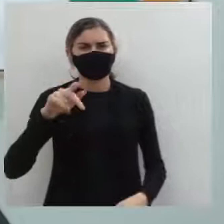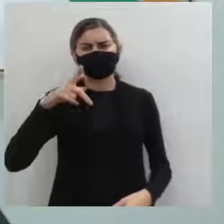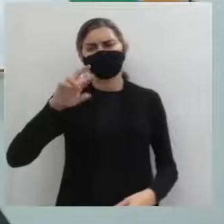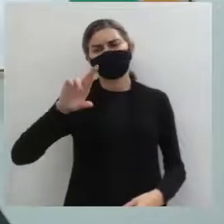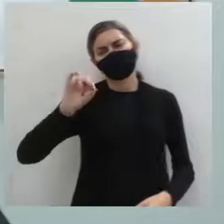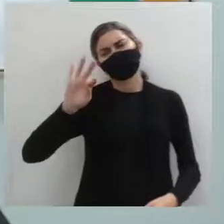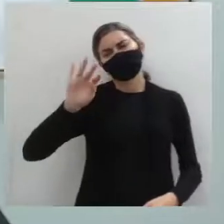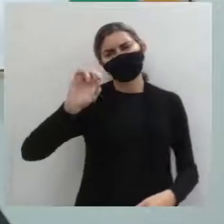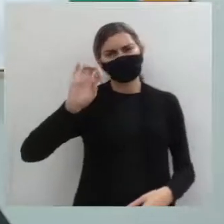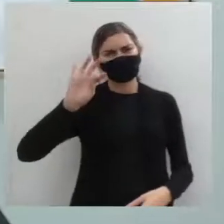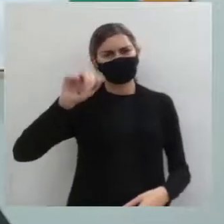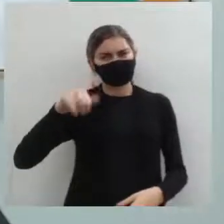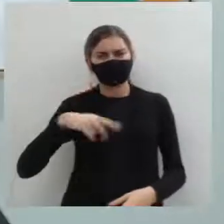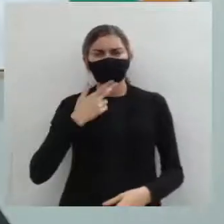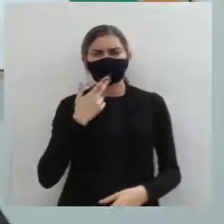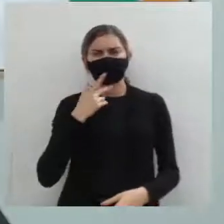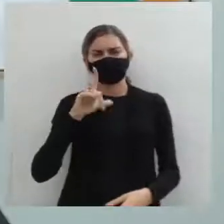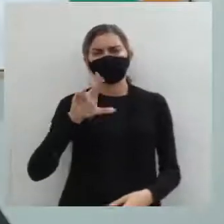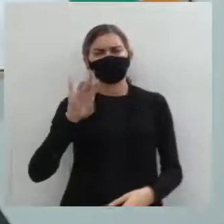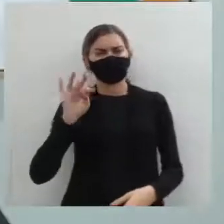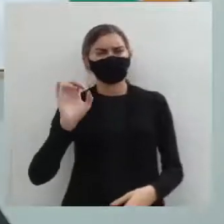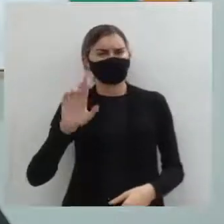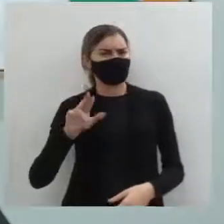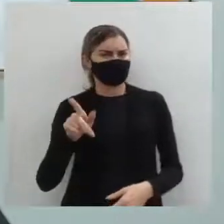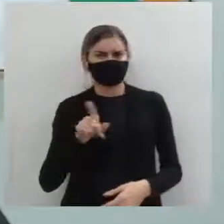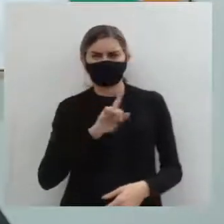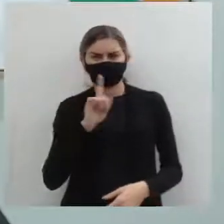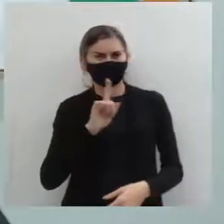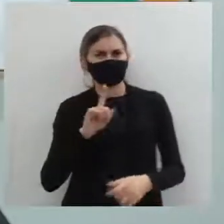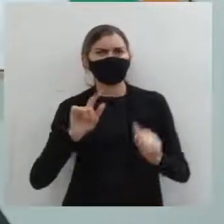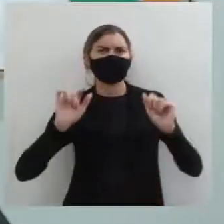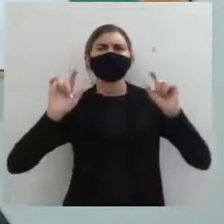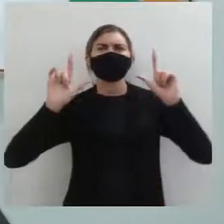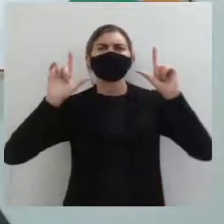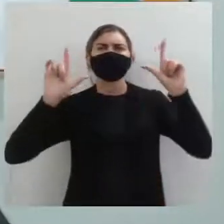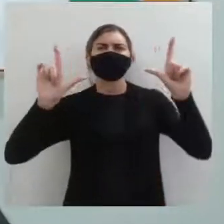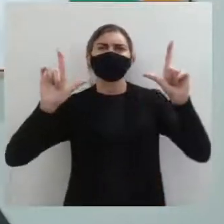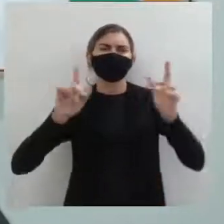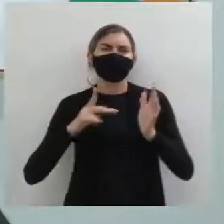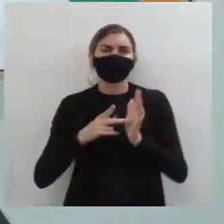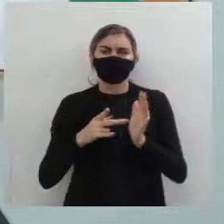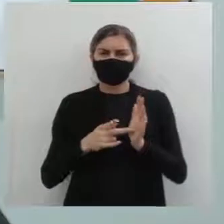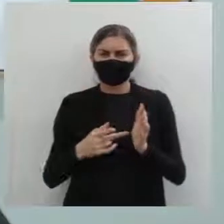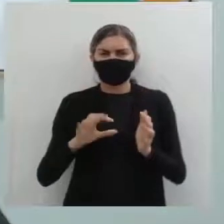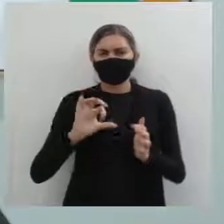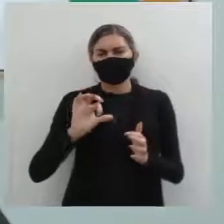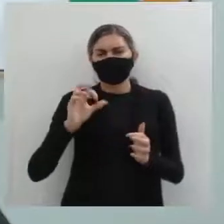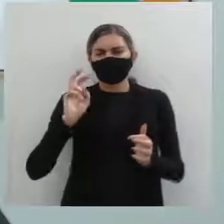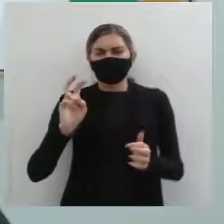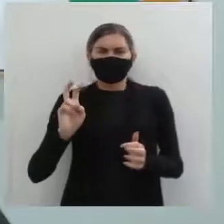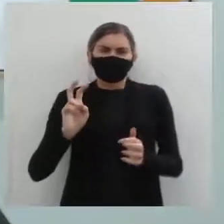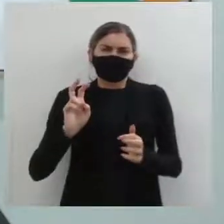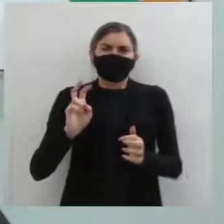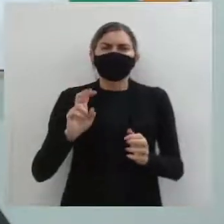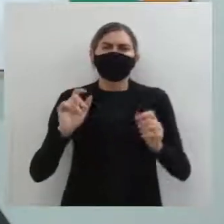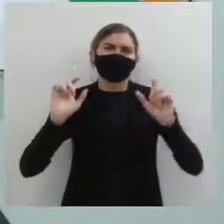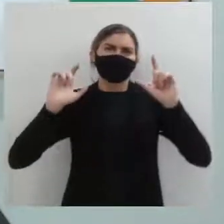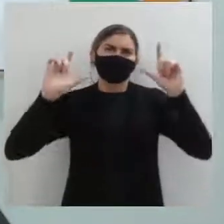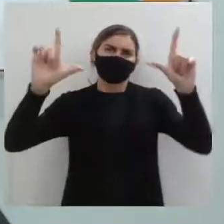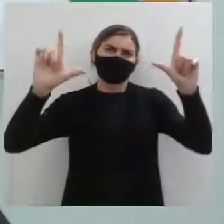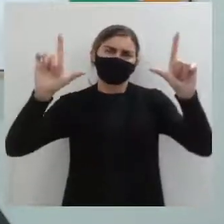que dizem que Lutero não chegou realmente a fixar as suas 95 teses